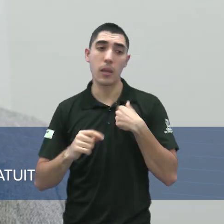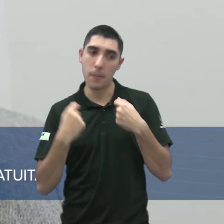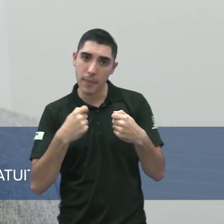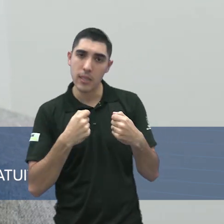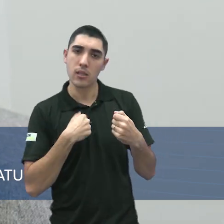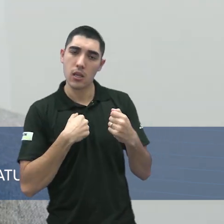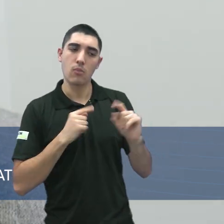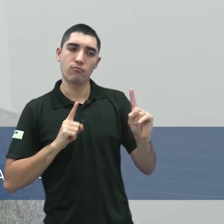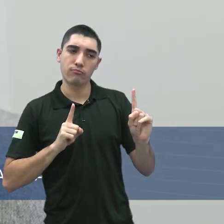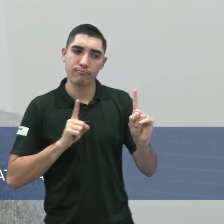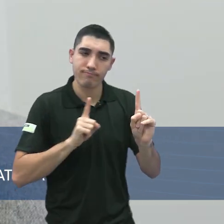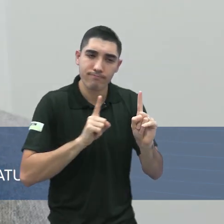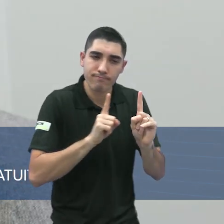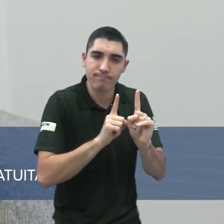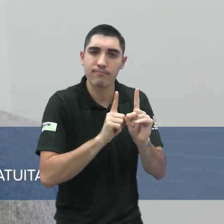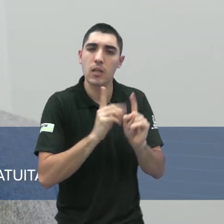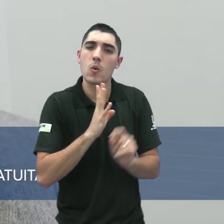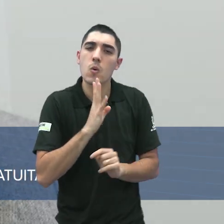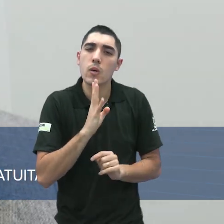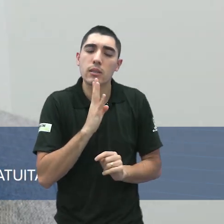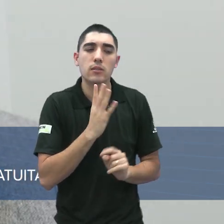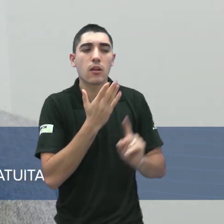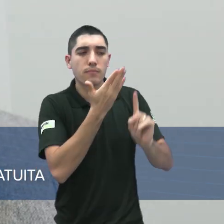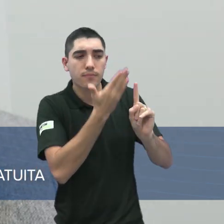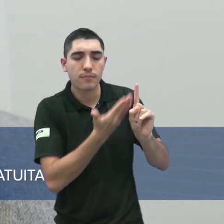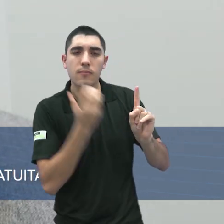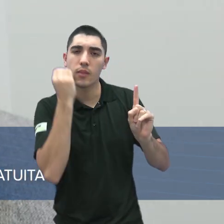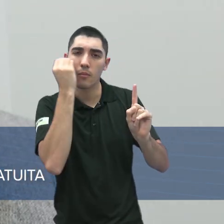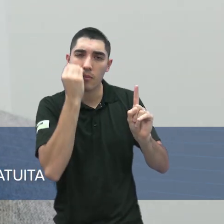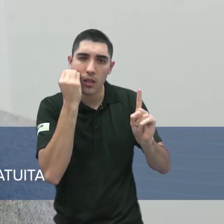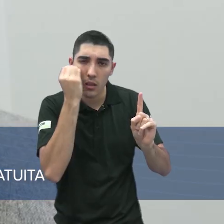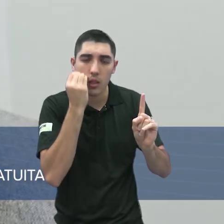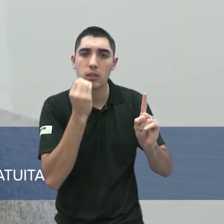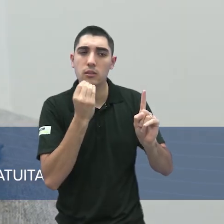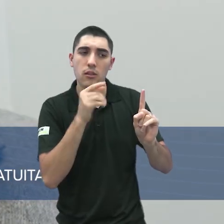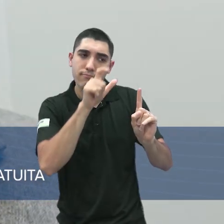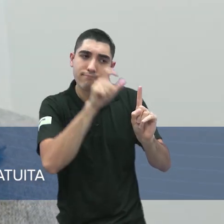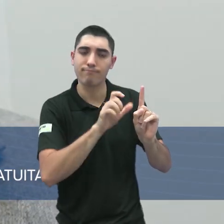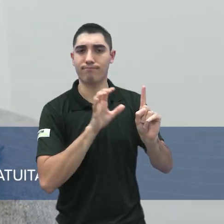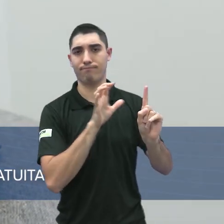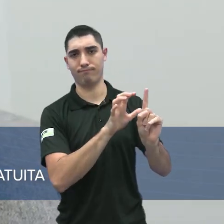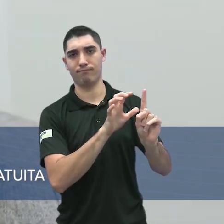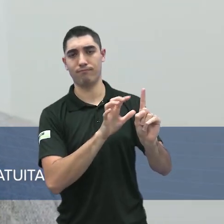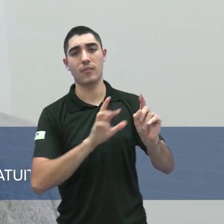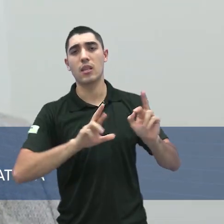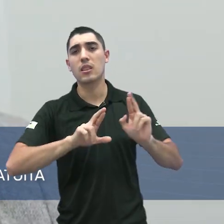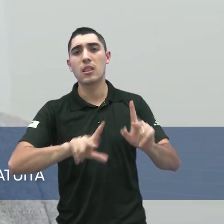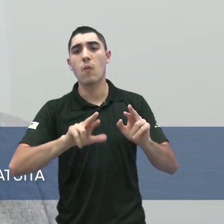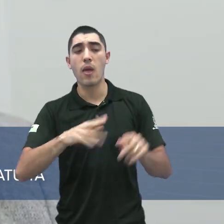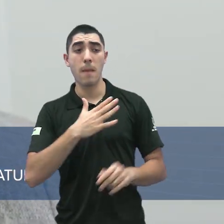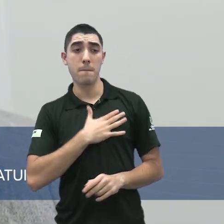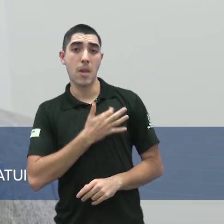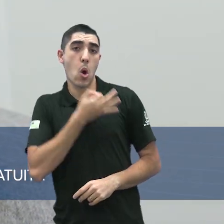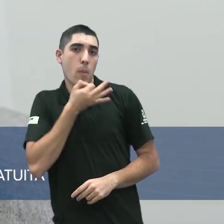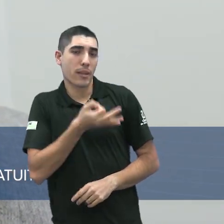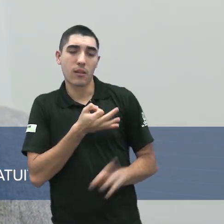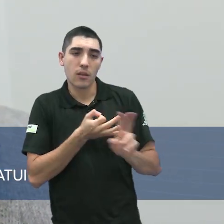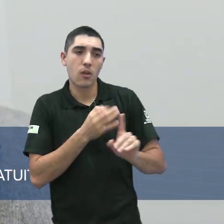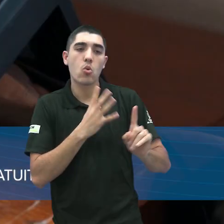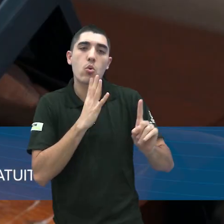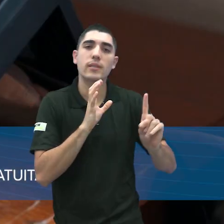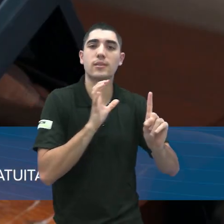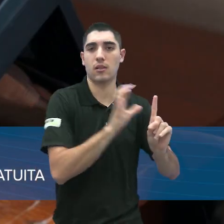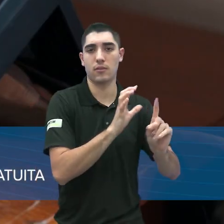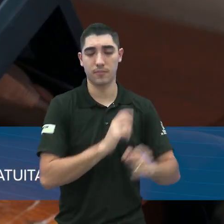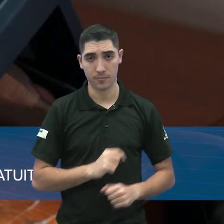eu me aproximar, né, do significado da experiência da pessoa, não o que eu penso sobre a vivência